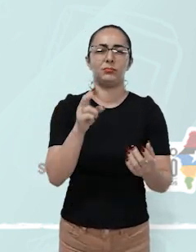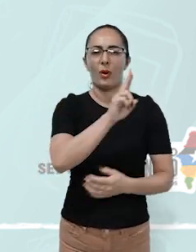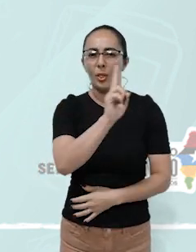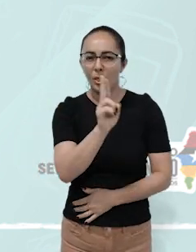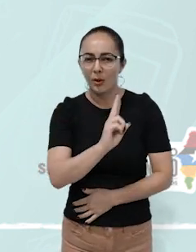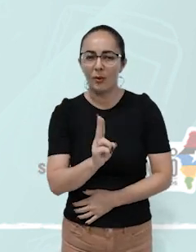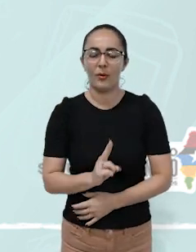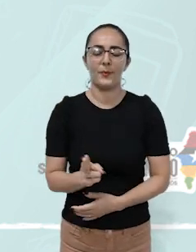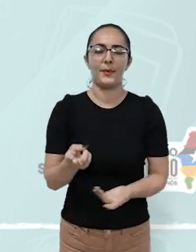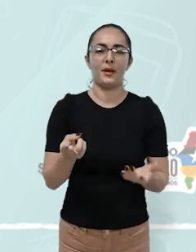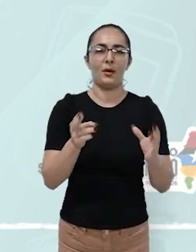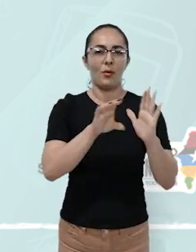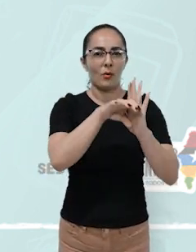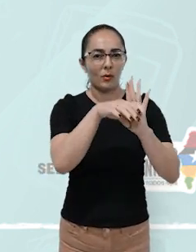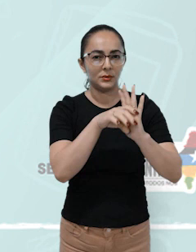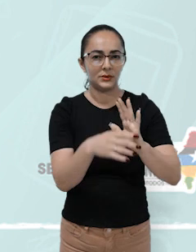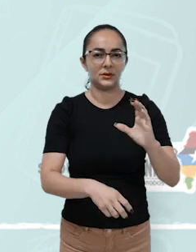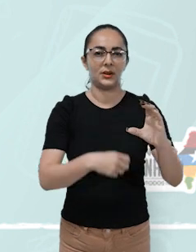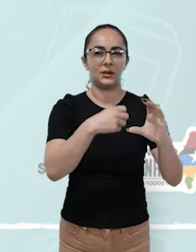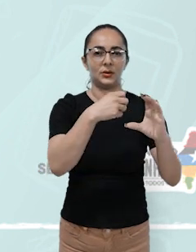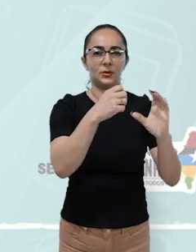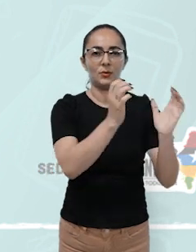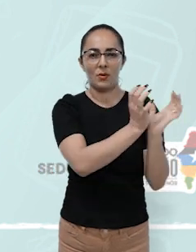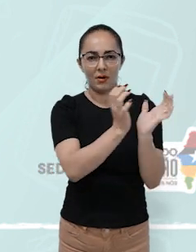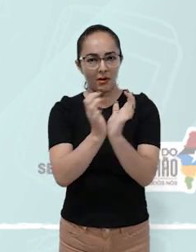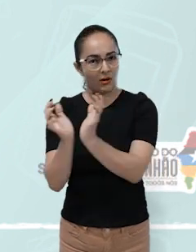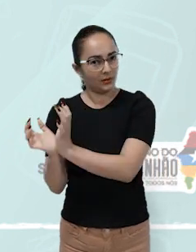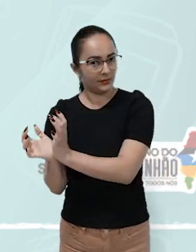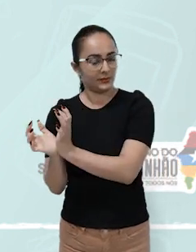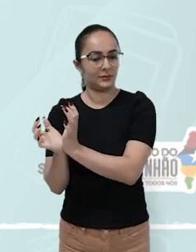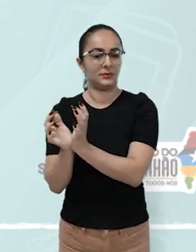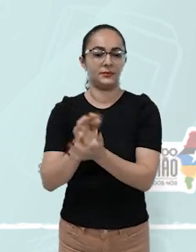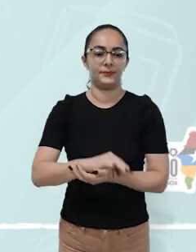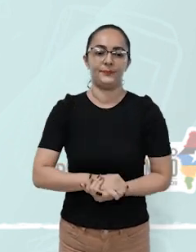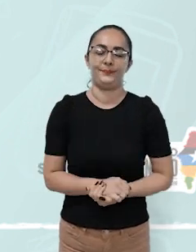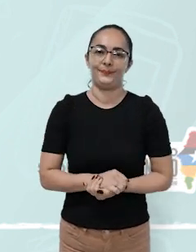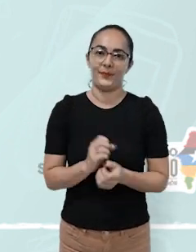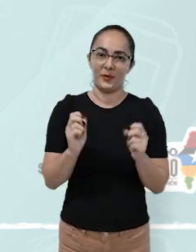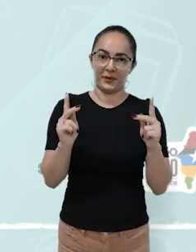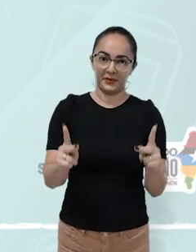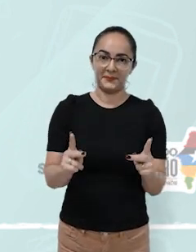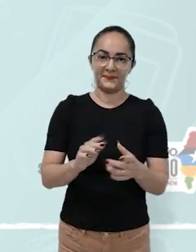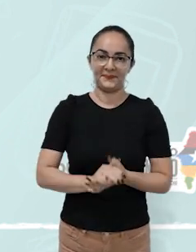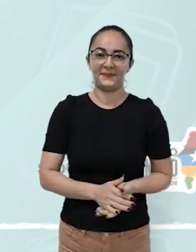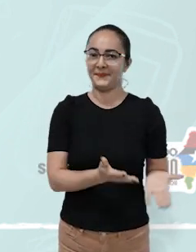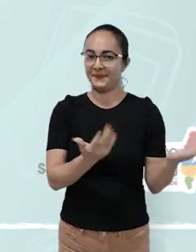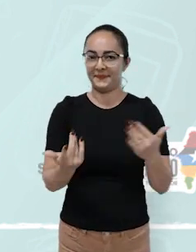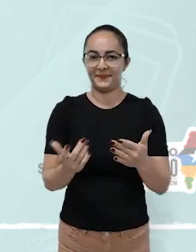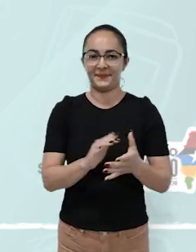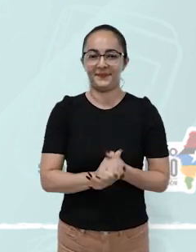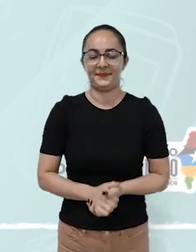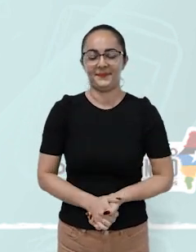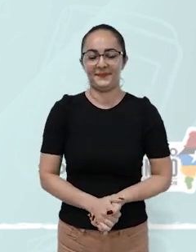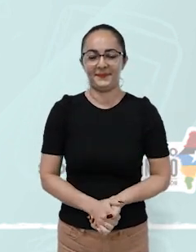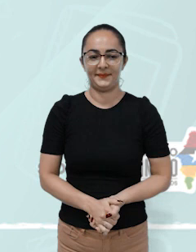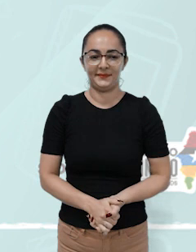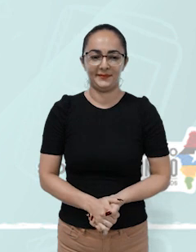a definição, a classificação dos ácidos, ok? Então, acompanhe comigo. Vamos lá?